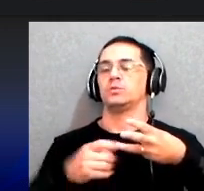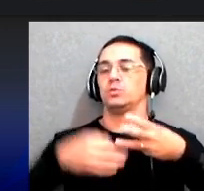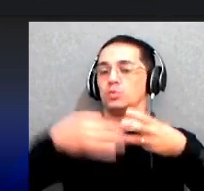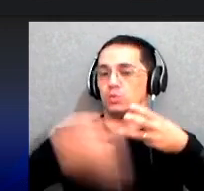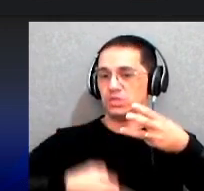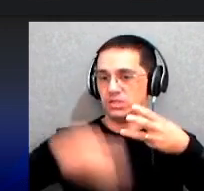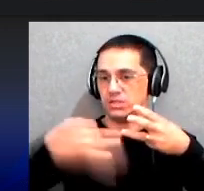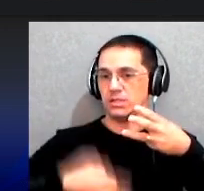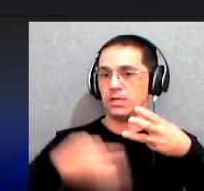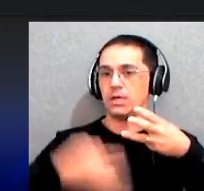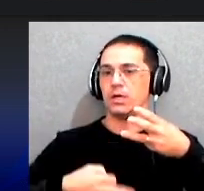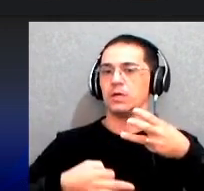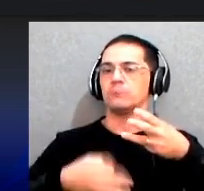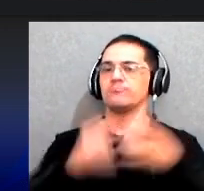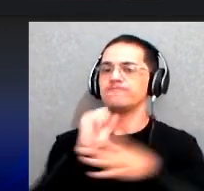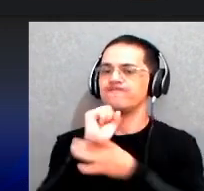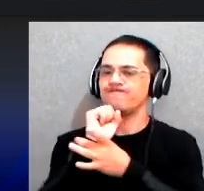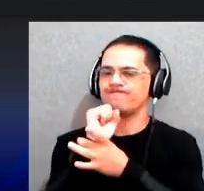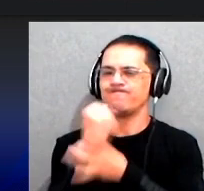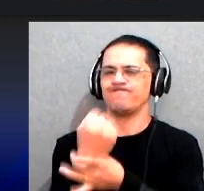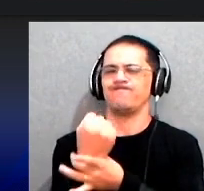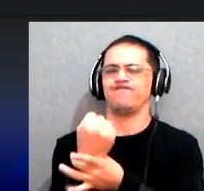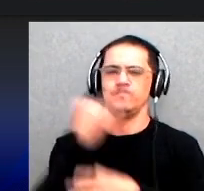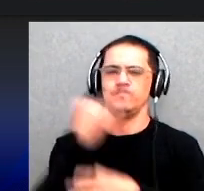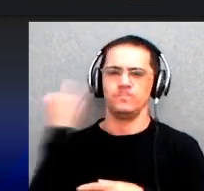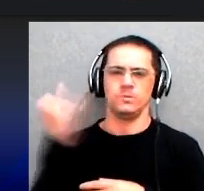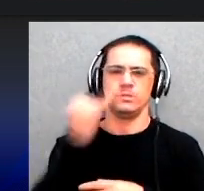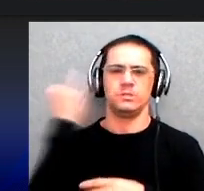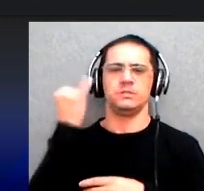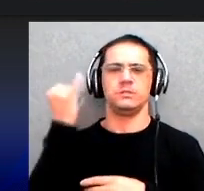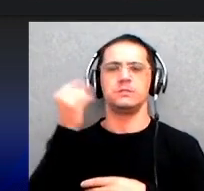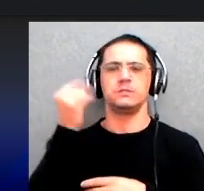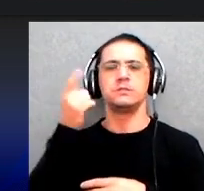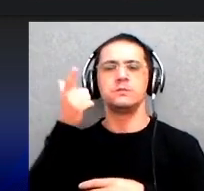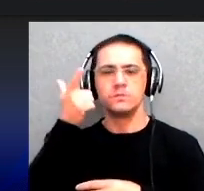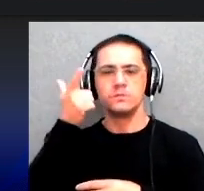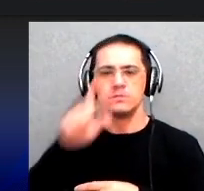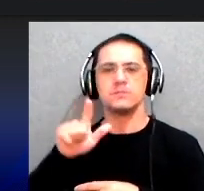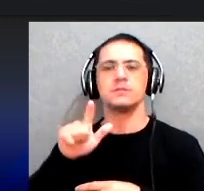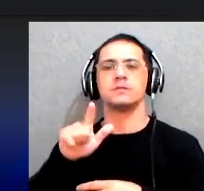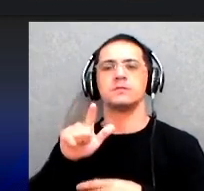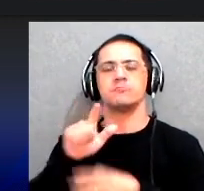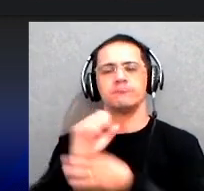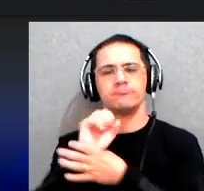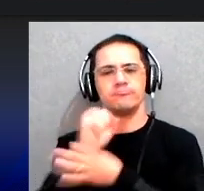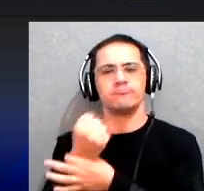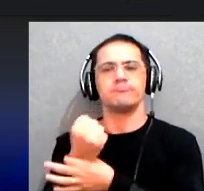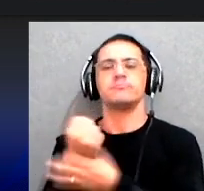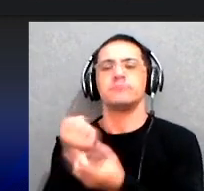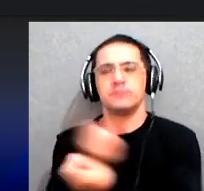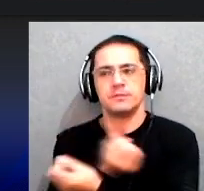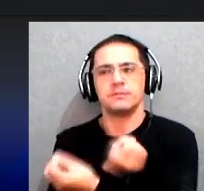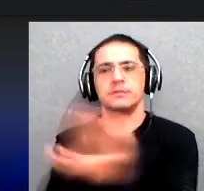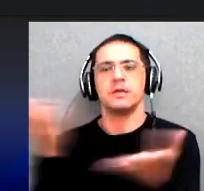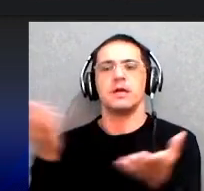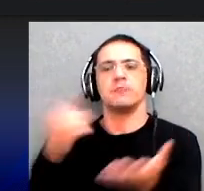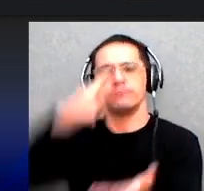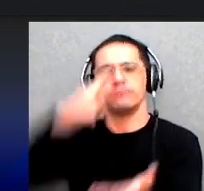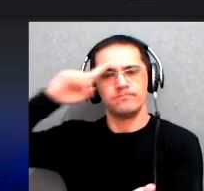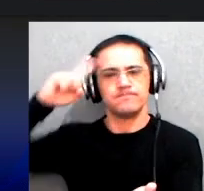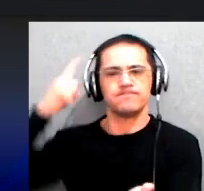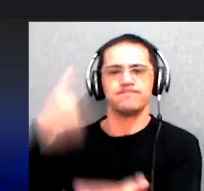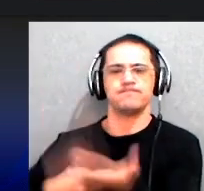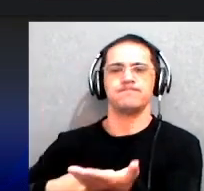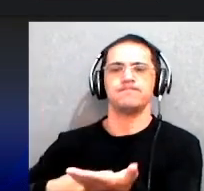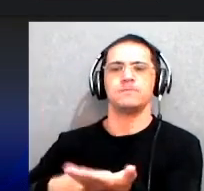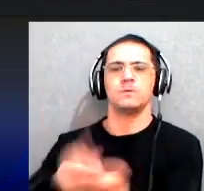com garantias reconhecidas, afirmadas e cumpridas. Mais uma vez, rogando